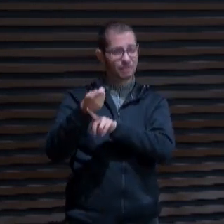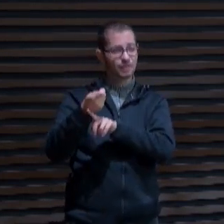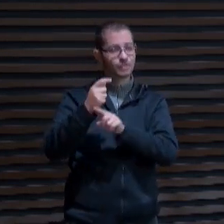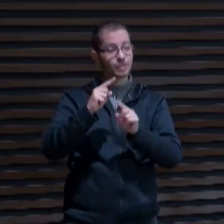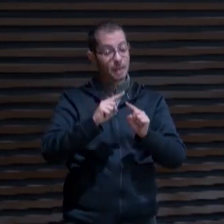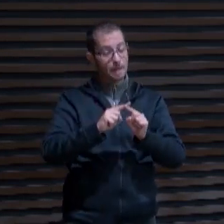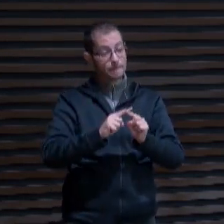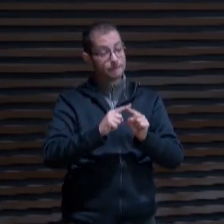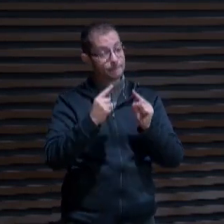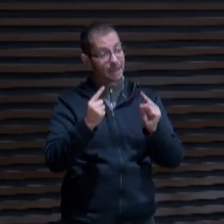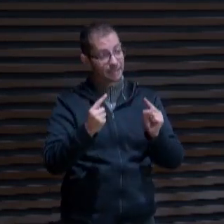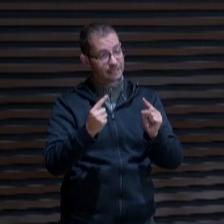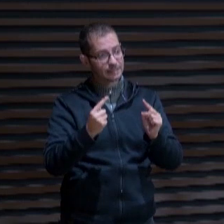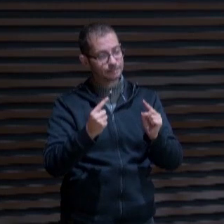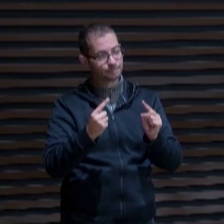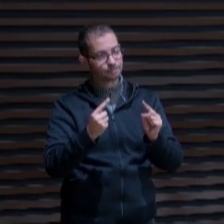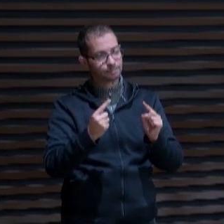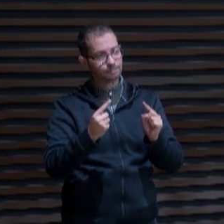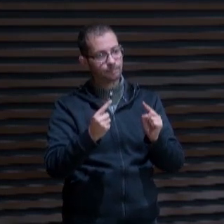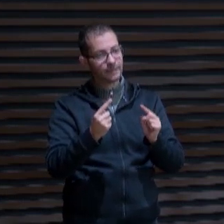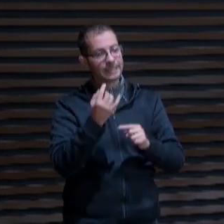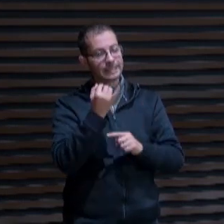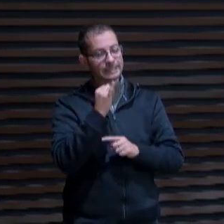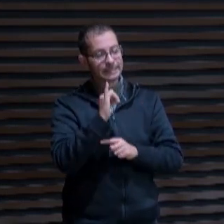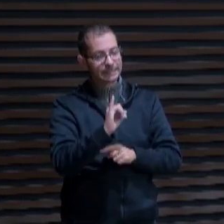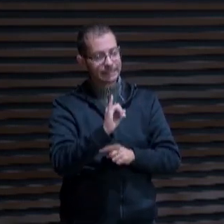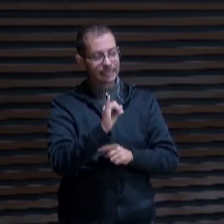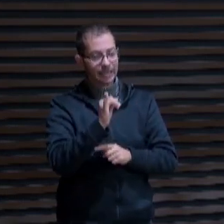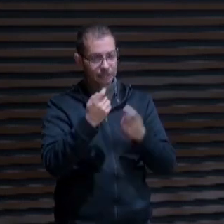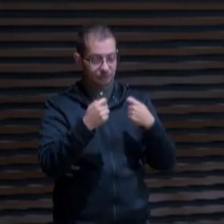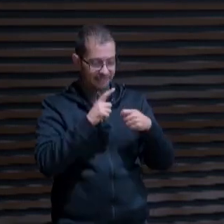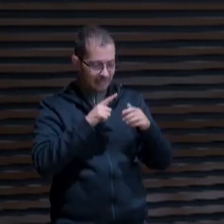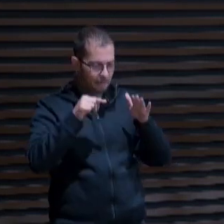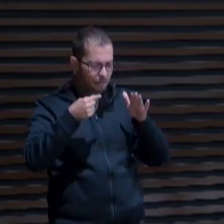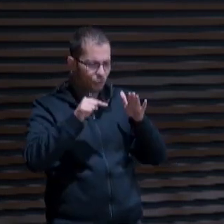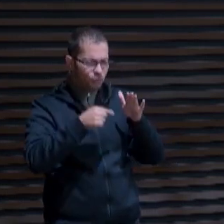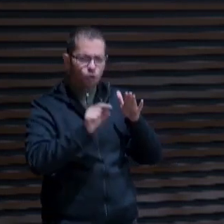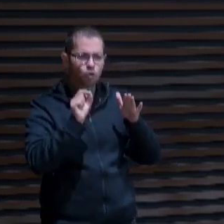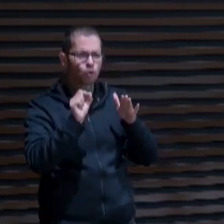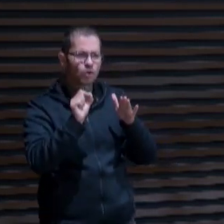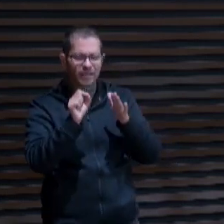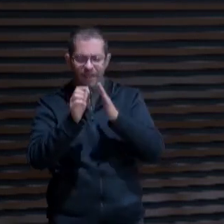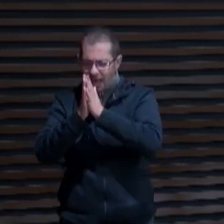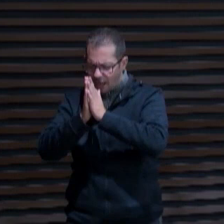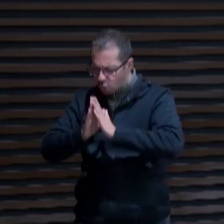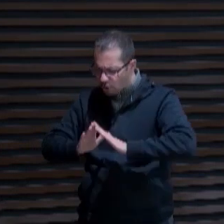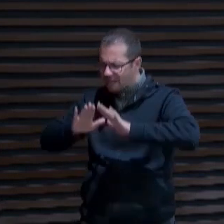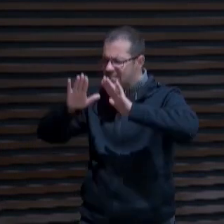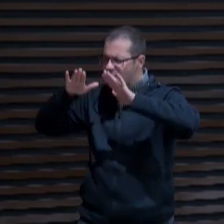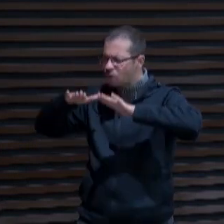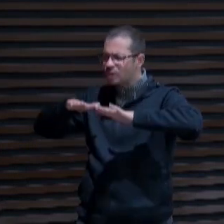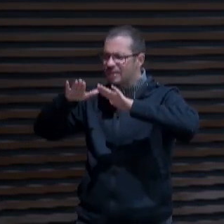Mas, se nós não atentarmos para a essência da adoração, o que nós fazemos se tornará